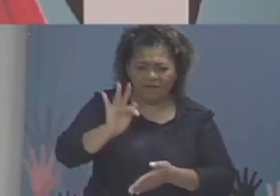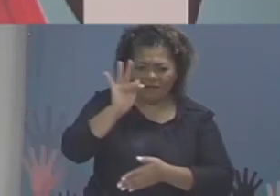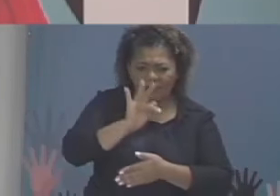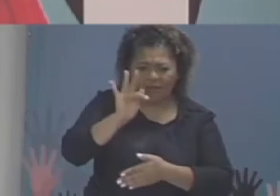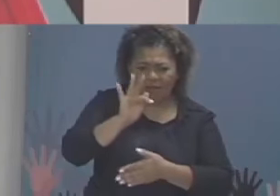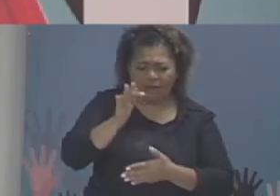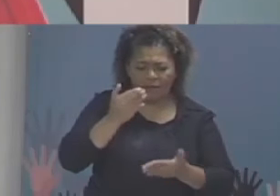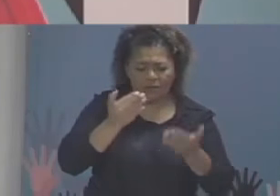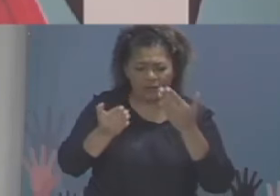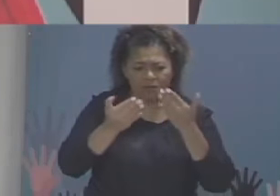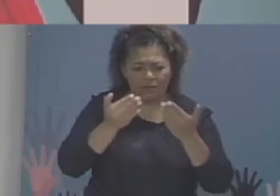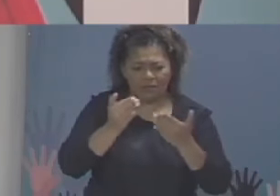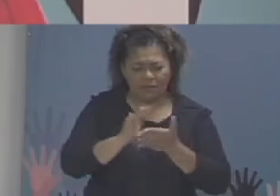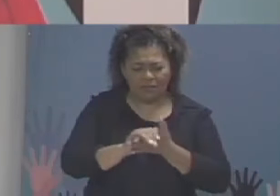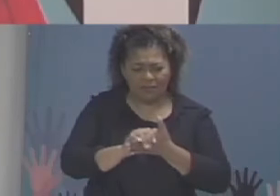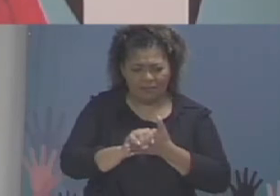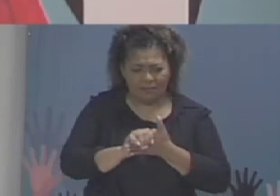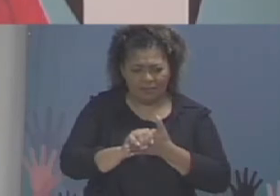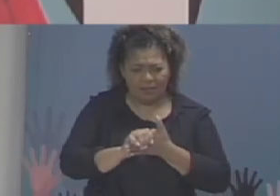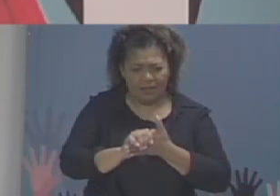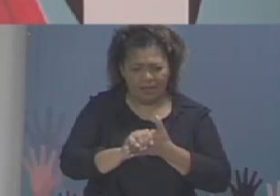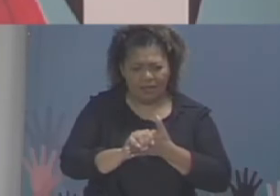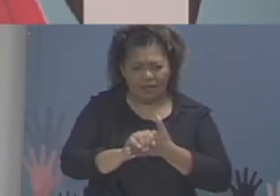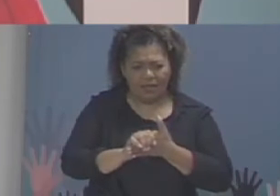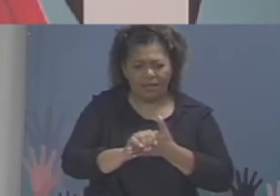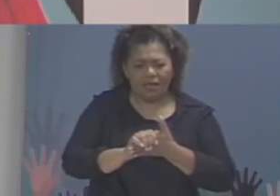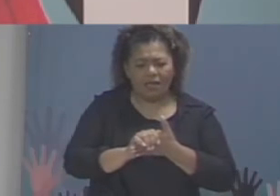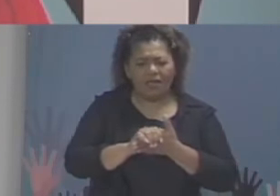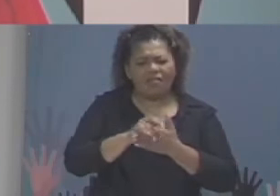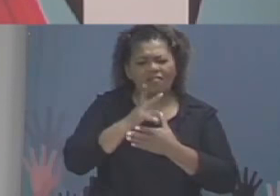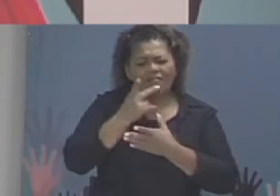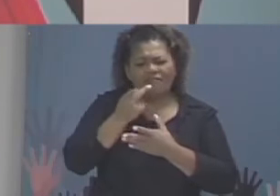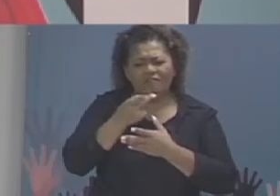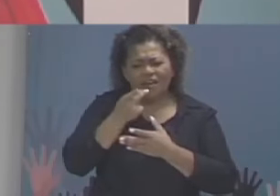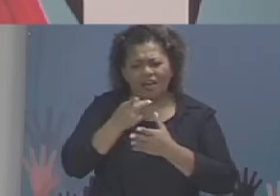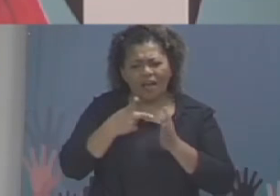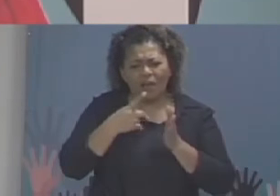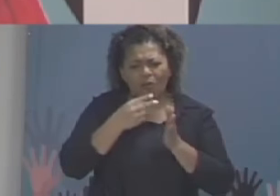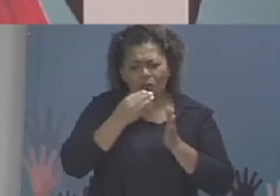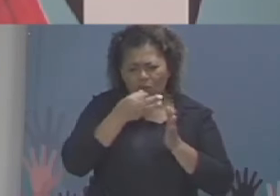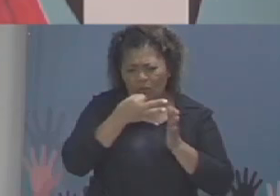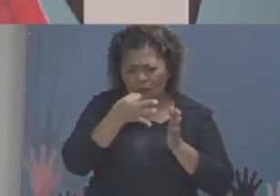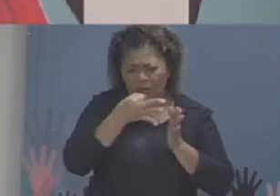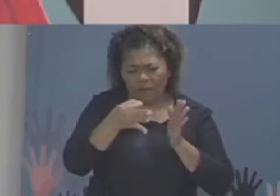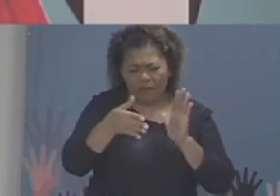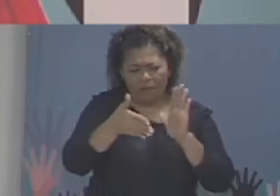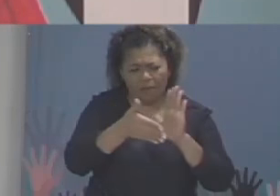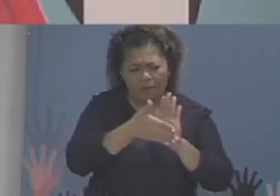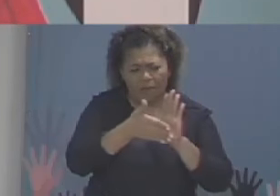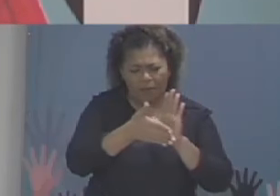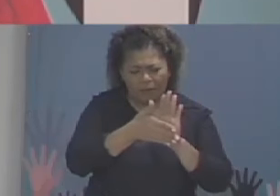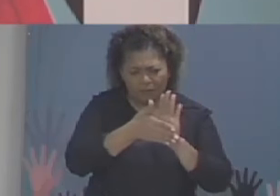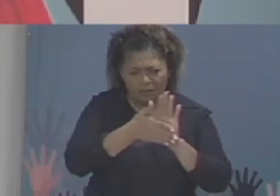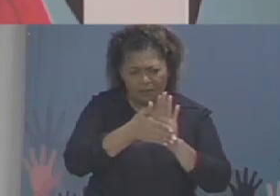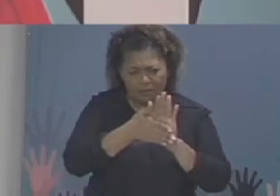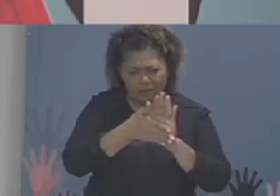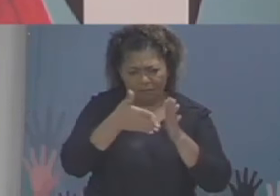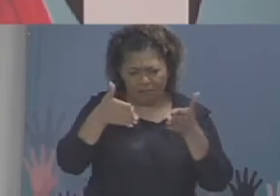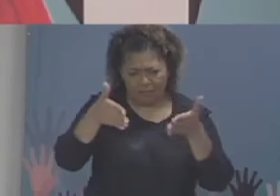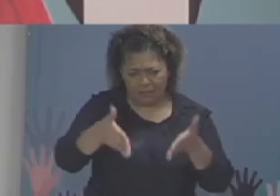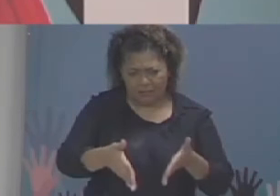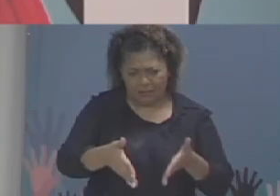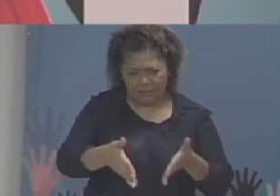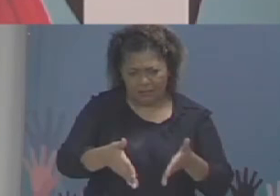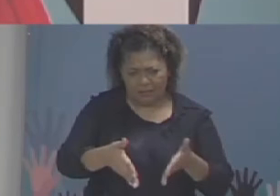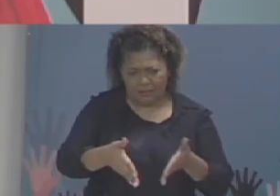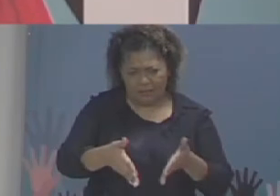vice-versa. Indique hipóteses para essa situação, considerando as responsabilidades do Conselho